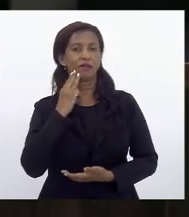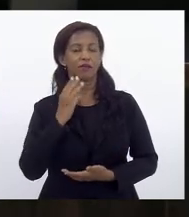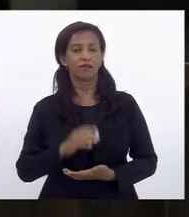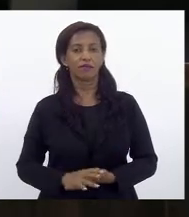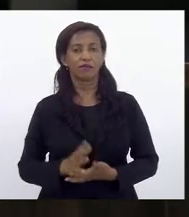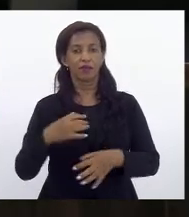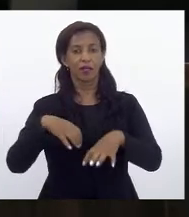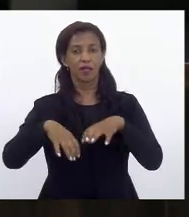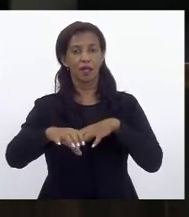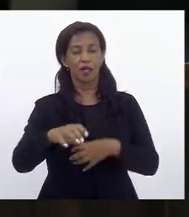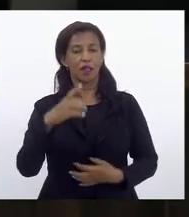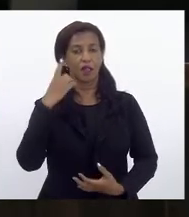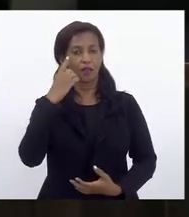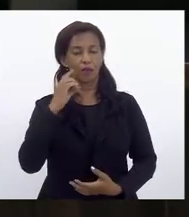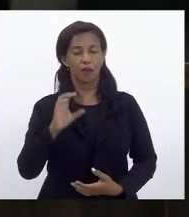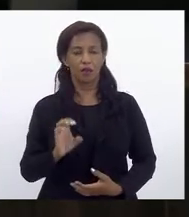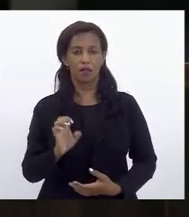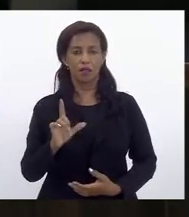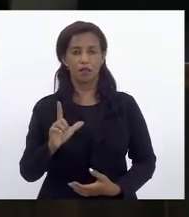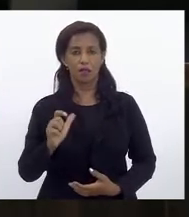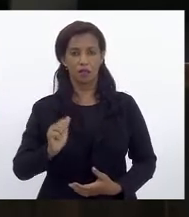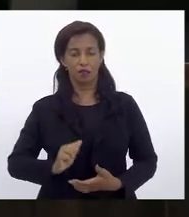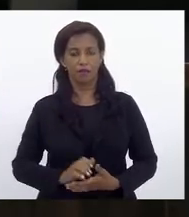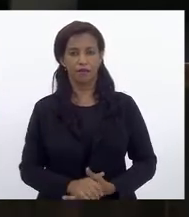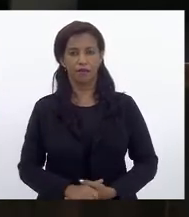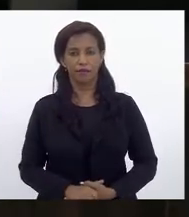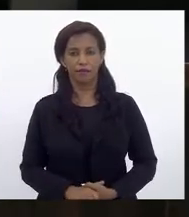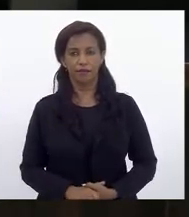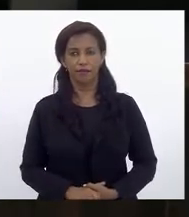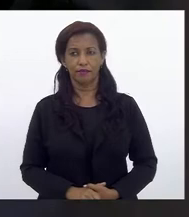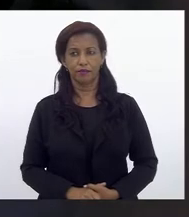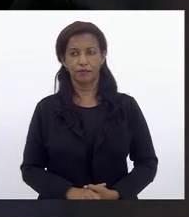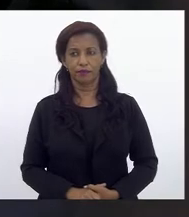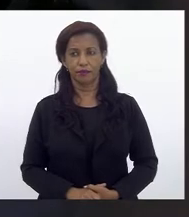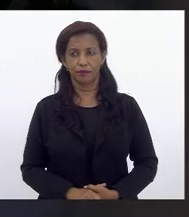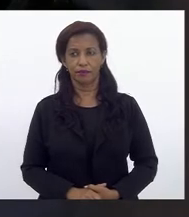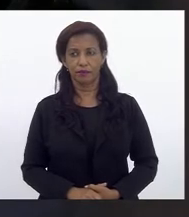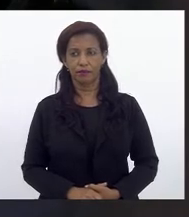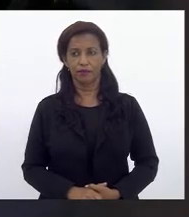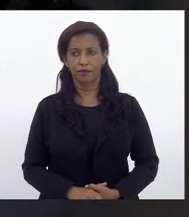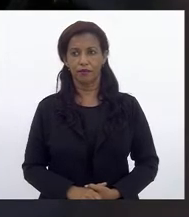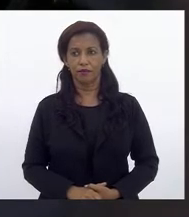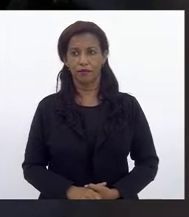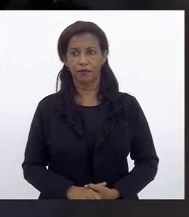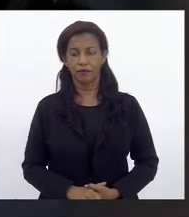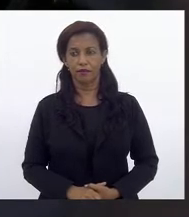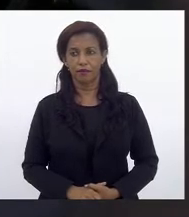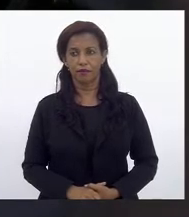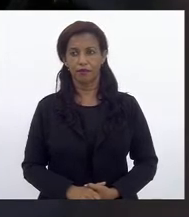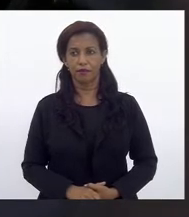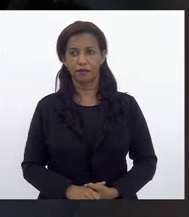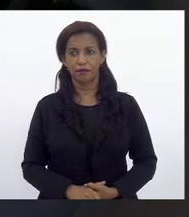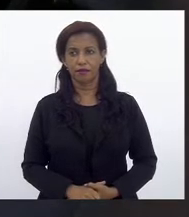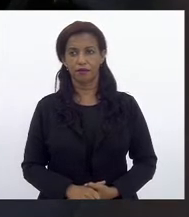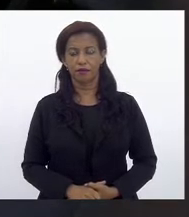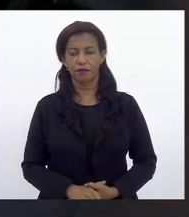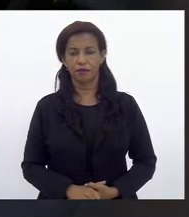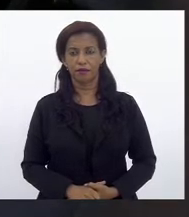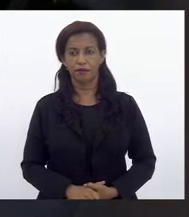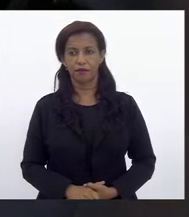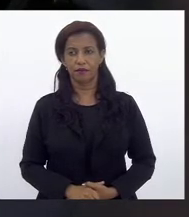de forma remota, deputada Célia Jordão. Deputado Luiz, não me ouve? Agora ouvi.